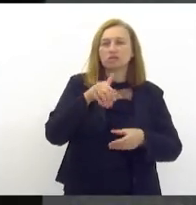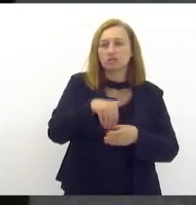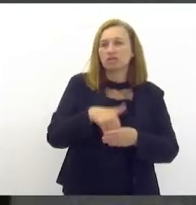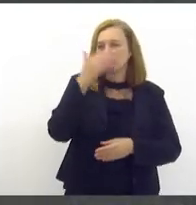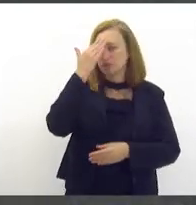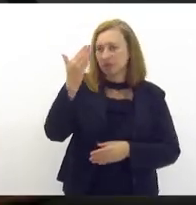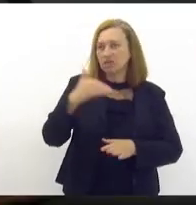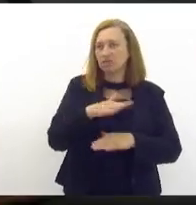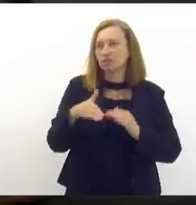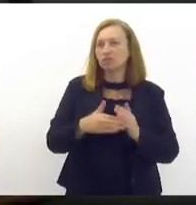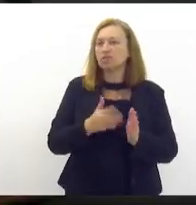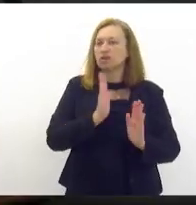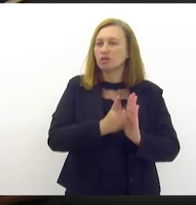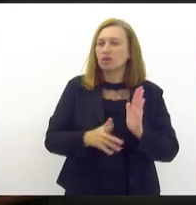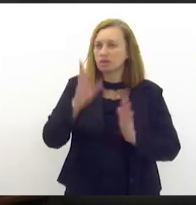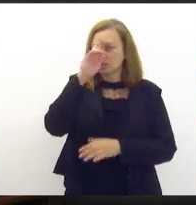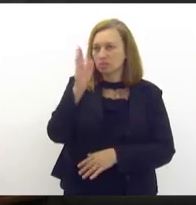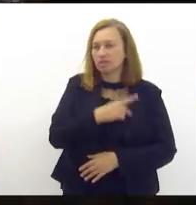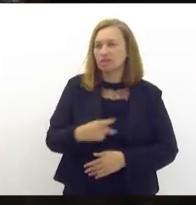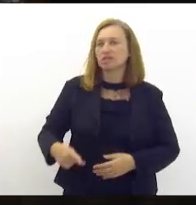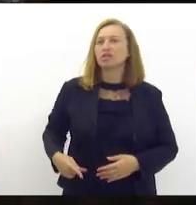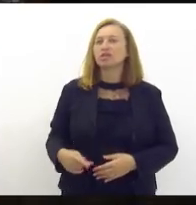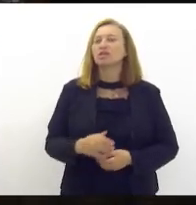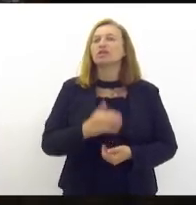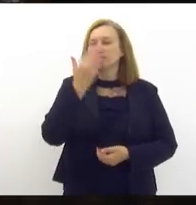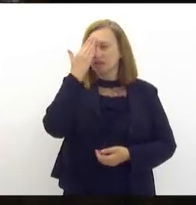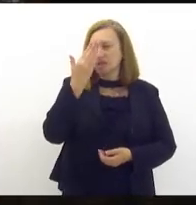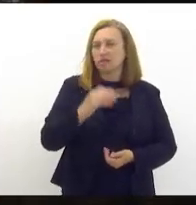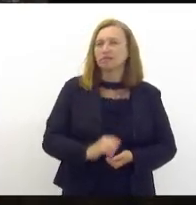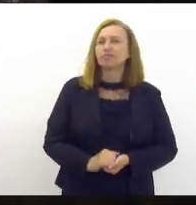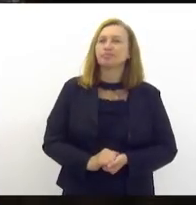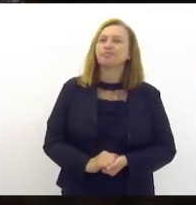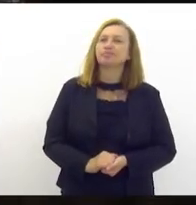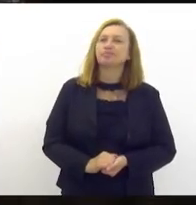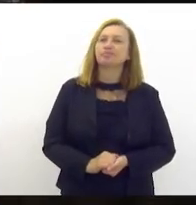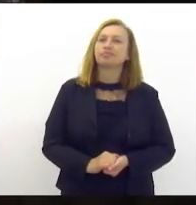Obrigado a todos. Questão de ordem, presidente. Obrigado, deputado. Questão de ordem.